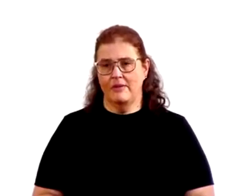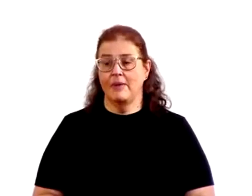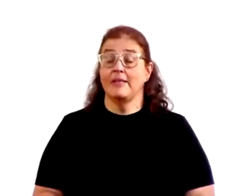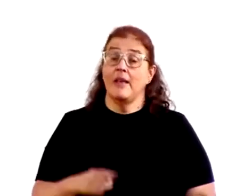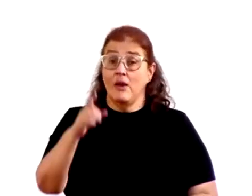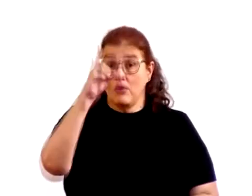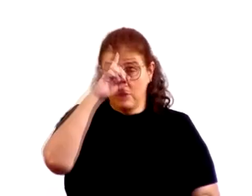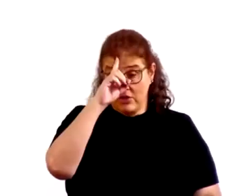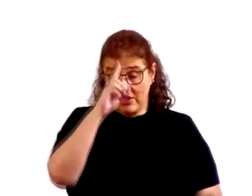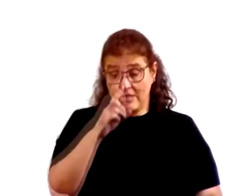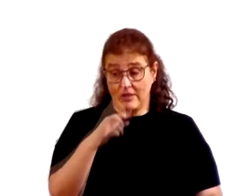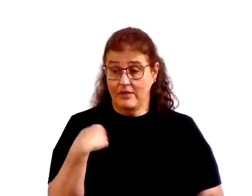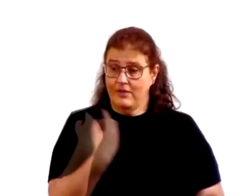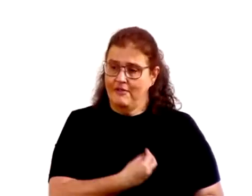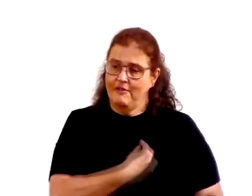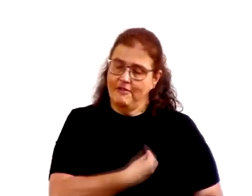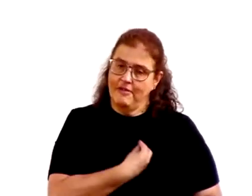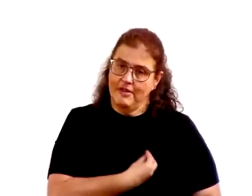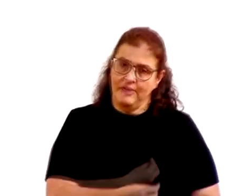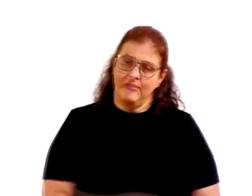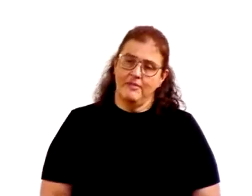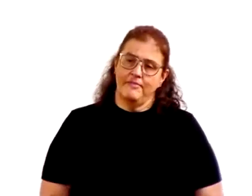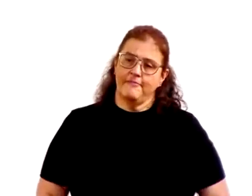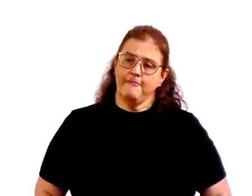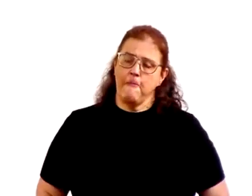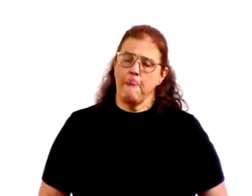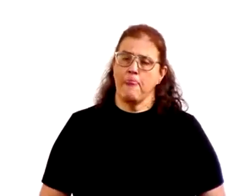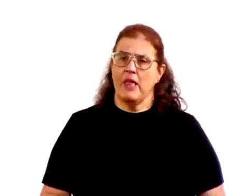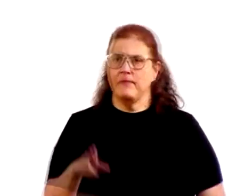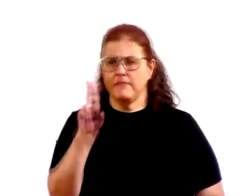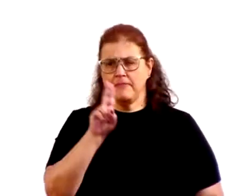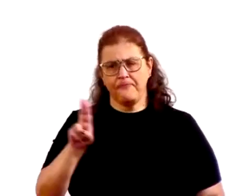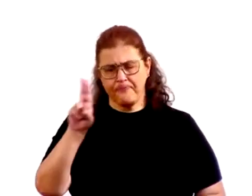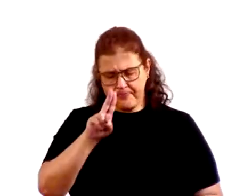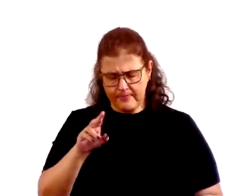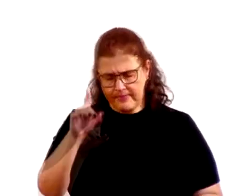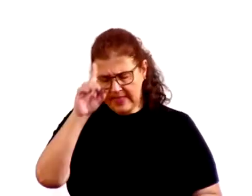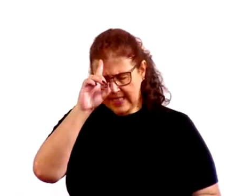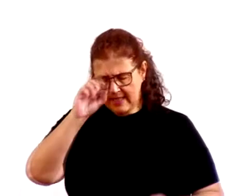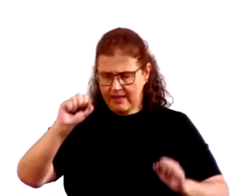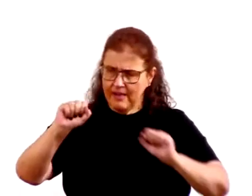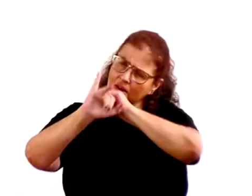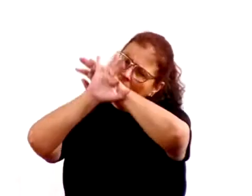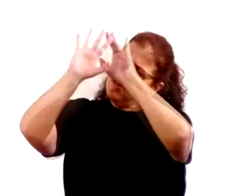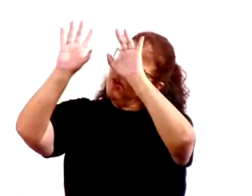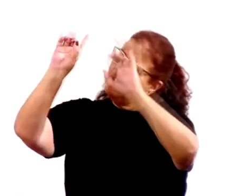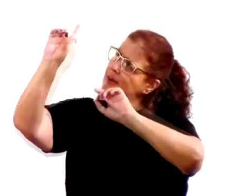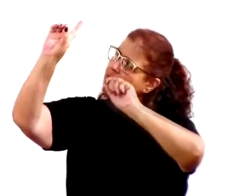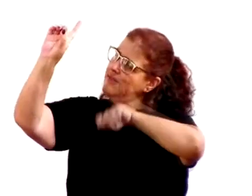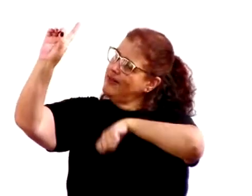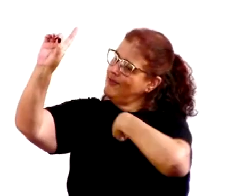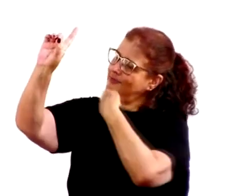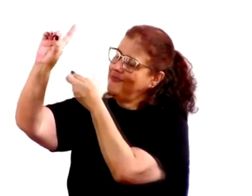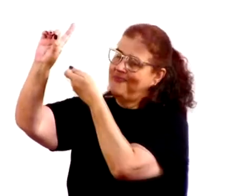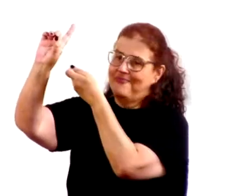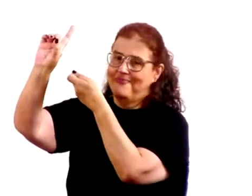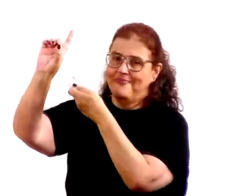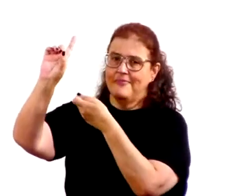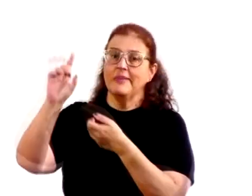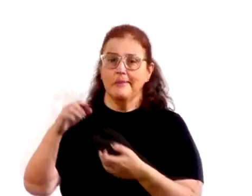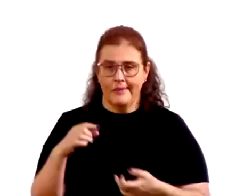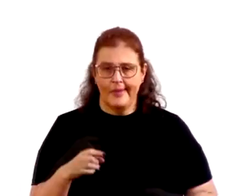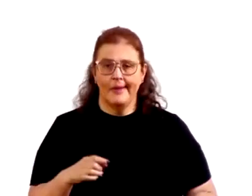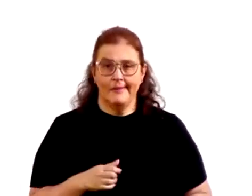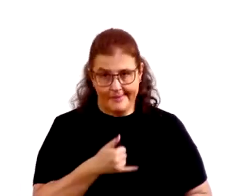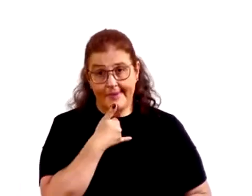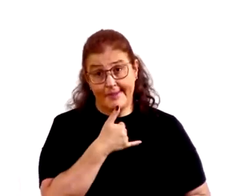existência. Que usemos bem esse dia para glorificarmos ao Senhor. Temos mágoas, temos angústias,